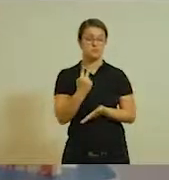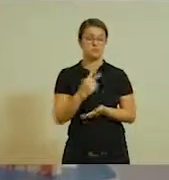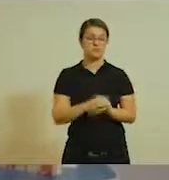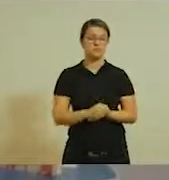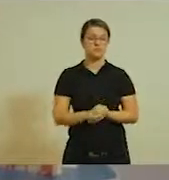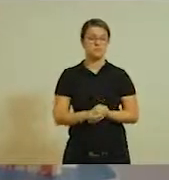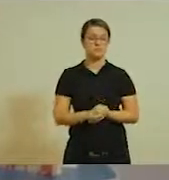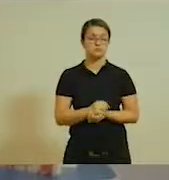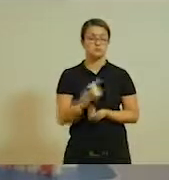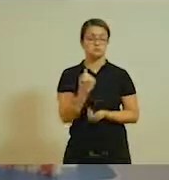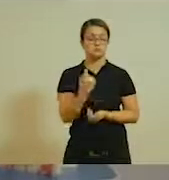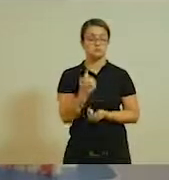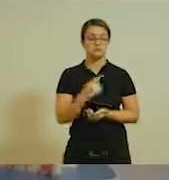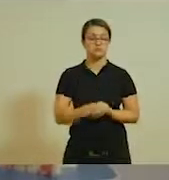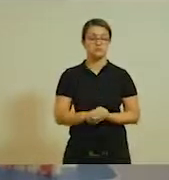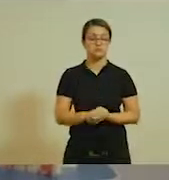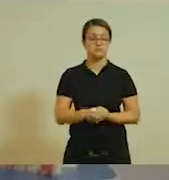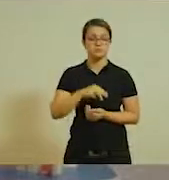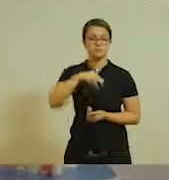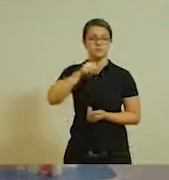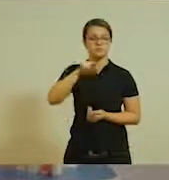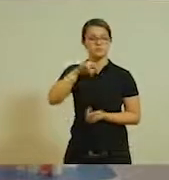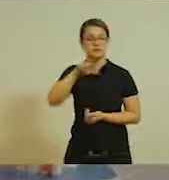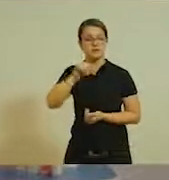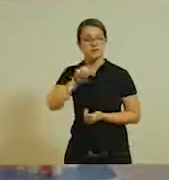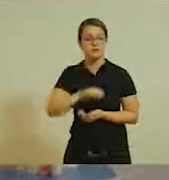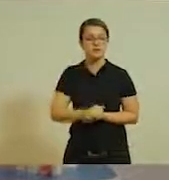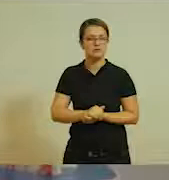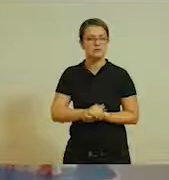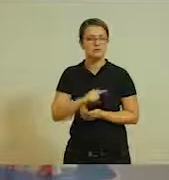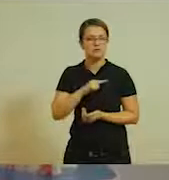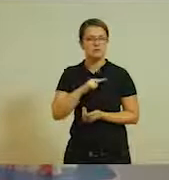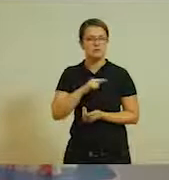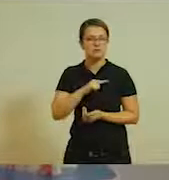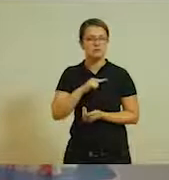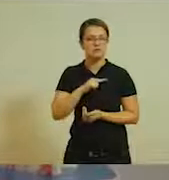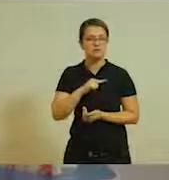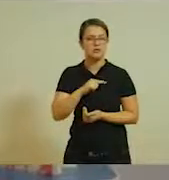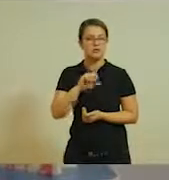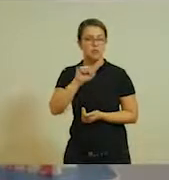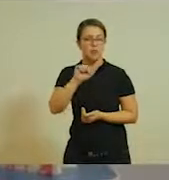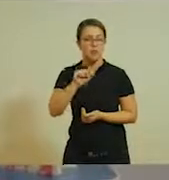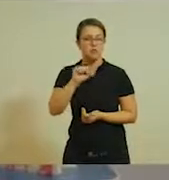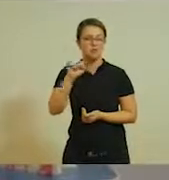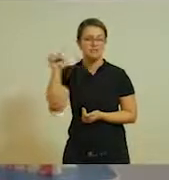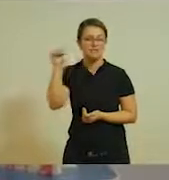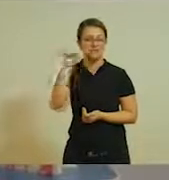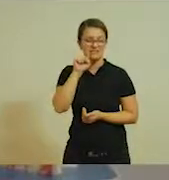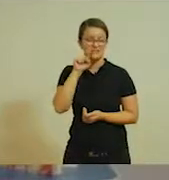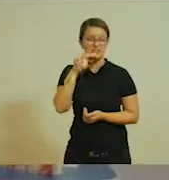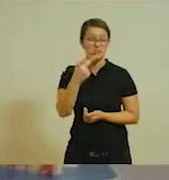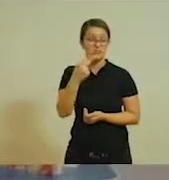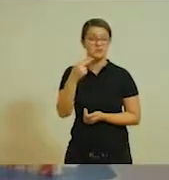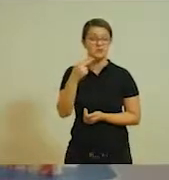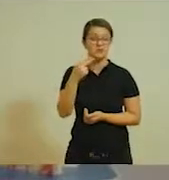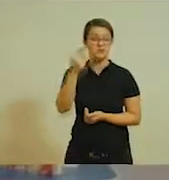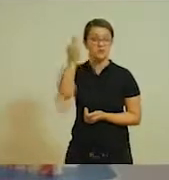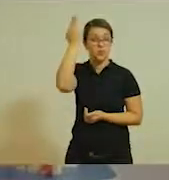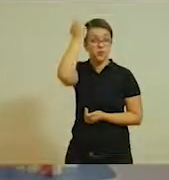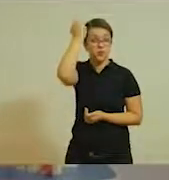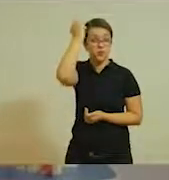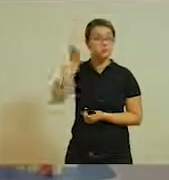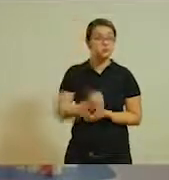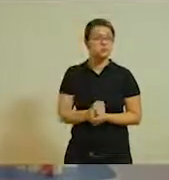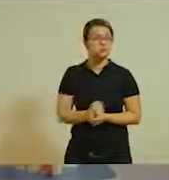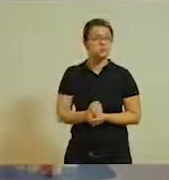Atividade 2. Exercício número 1. Maria tem 8 cenouras e 2 coelhos e quer alimentá-los de forma